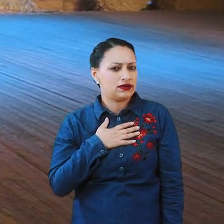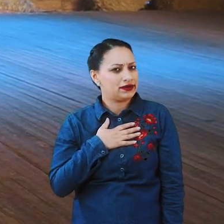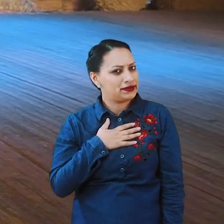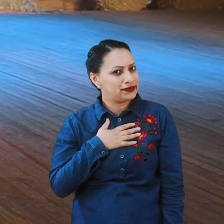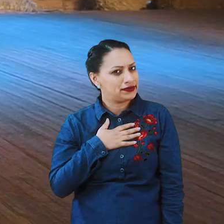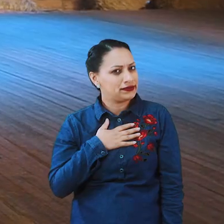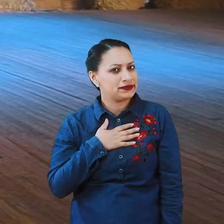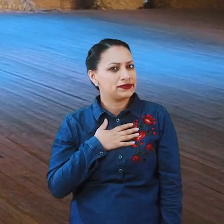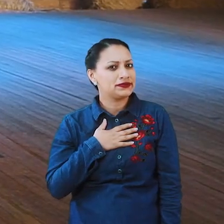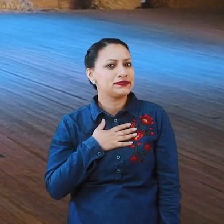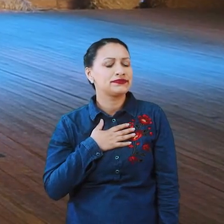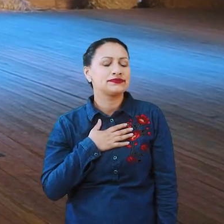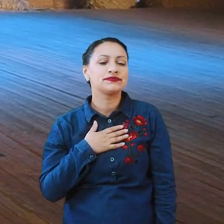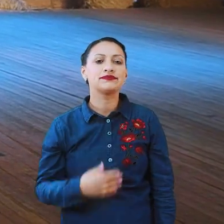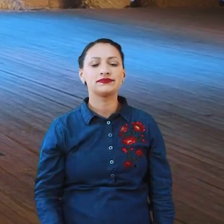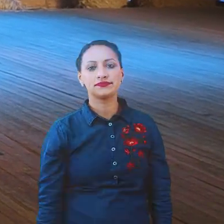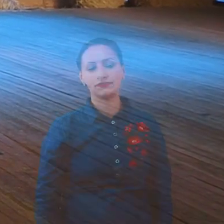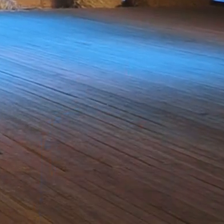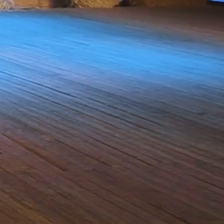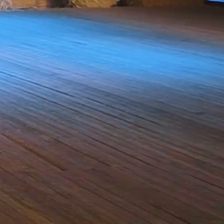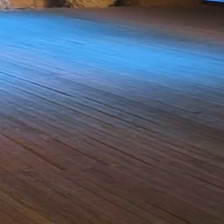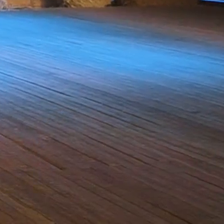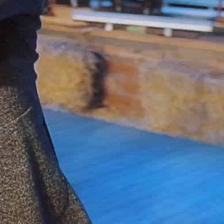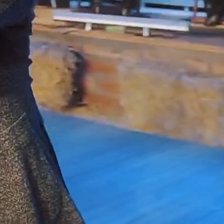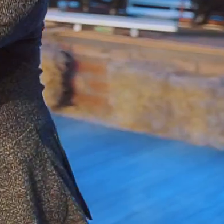verão, ai. Bate palma!